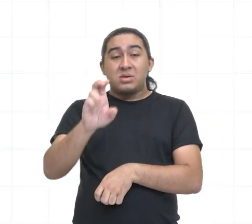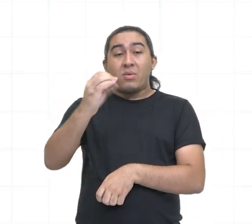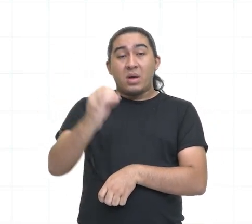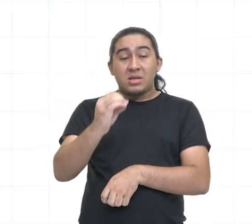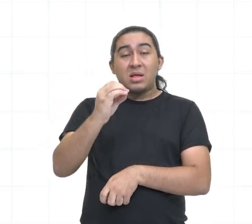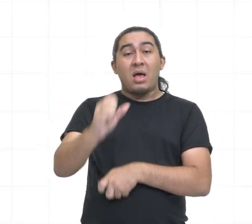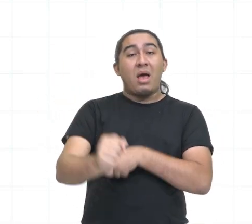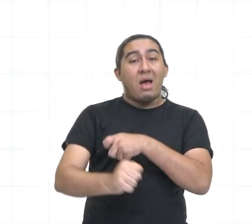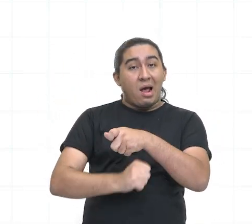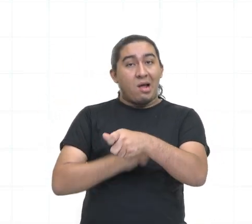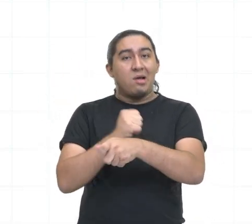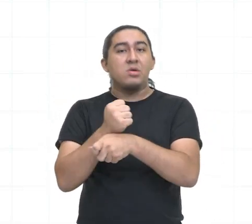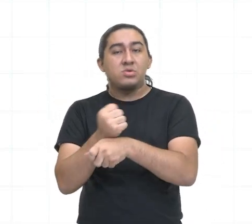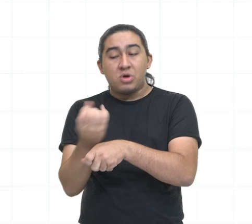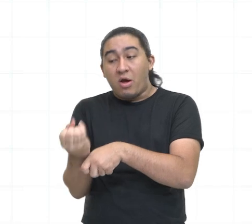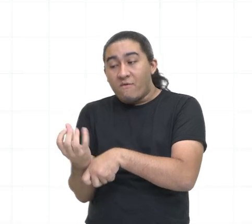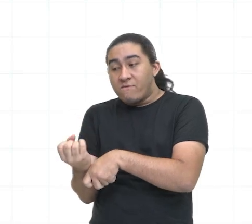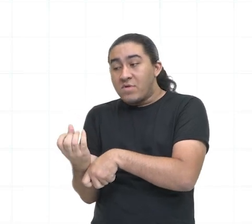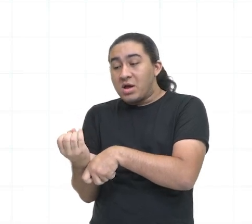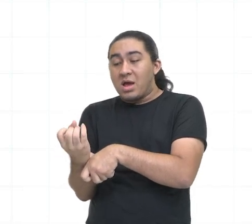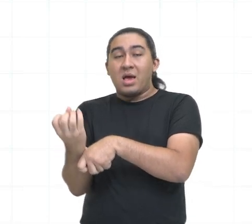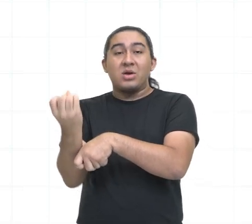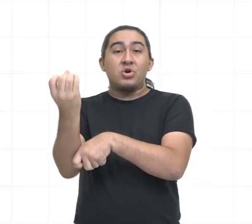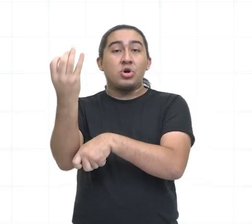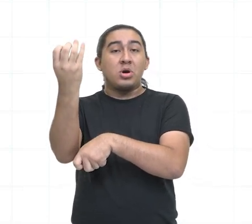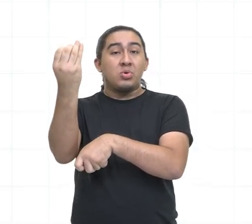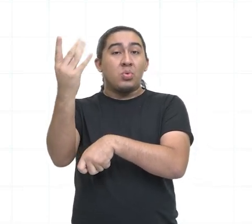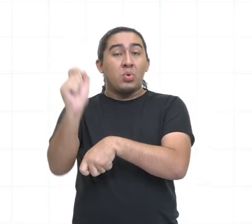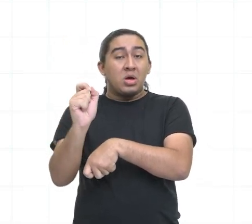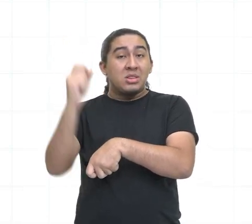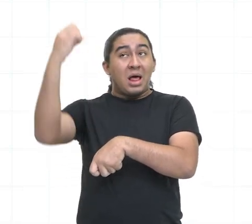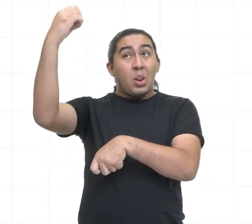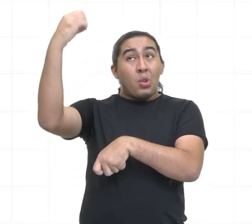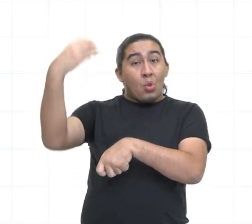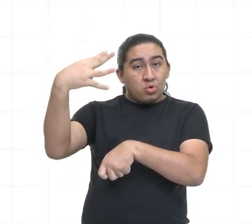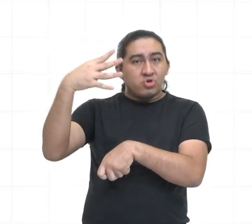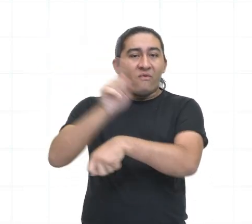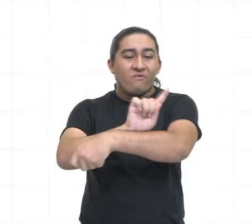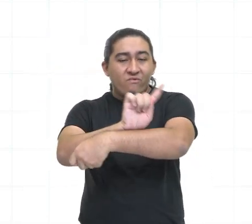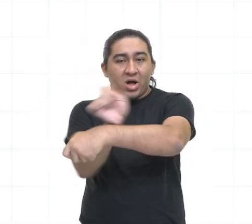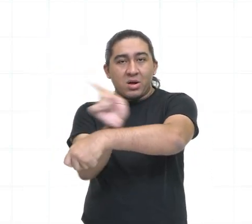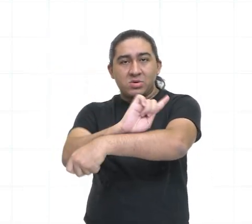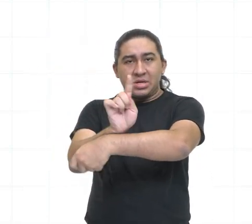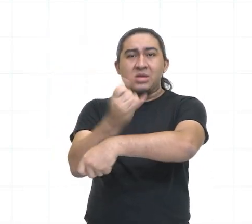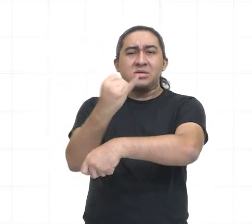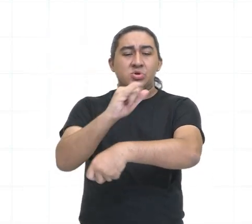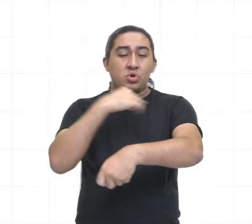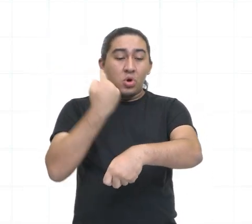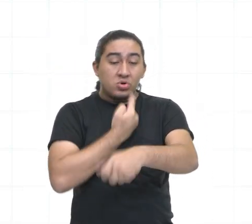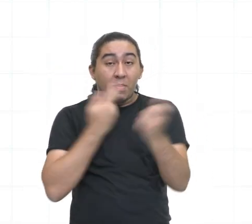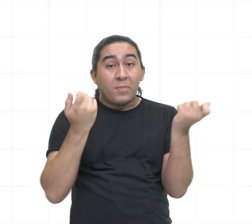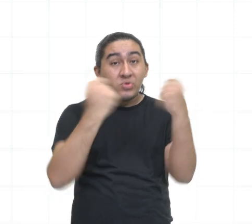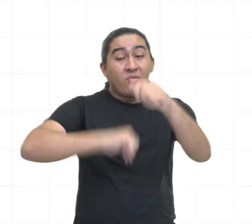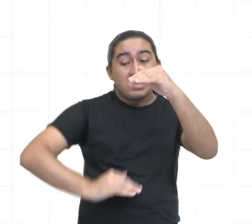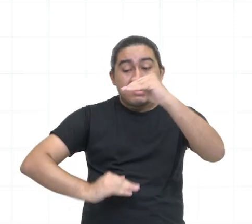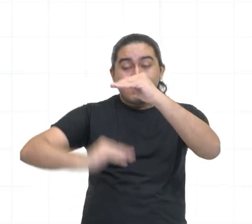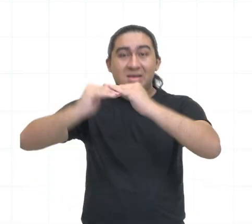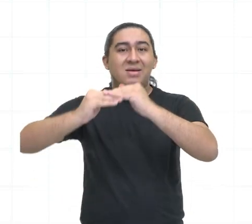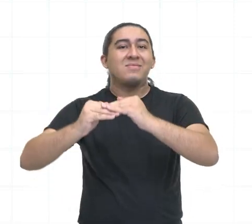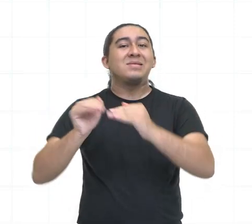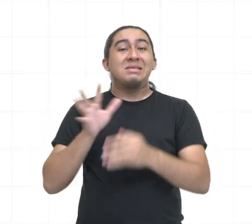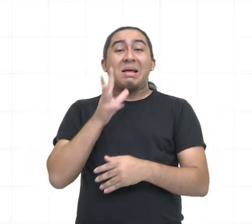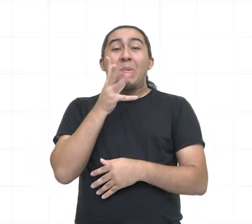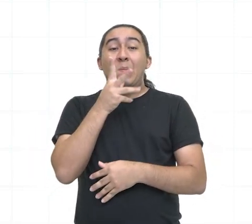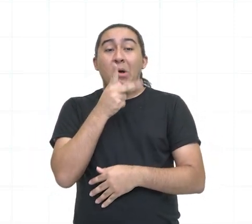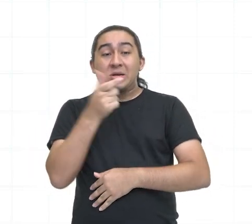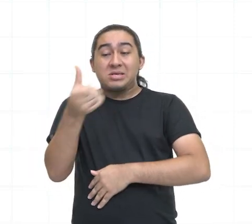650 anos viajando à velocidade da luz. Mesmo se nós atingíssemos essa velocidade tão alta, ainda